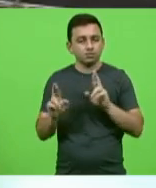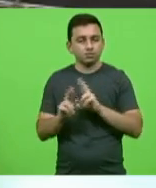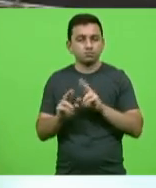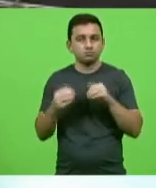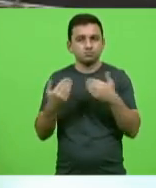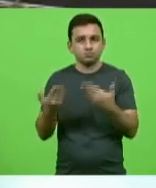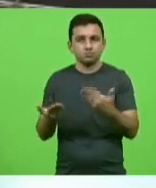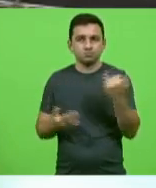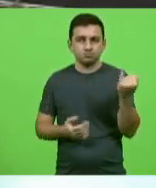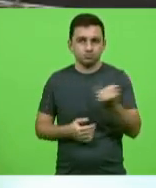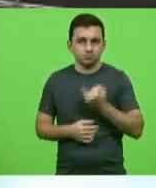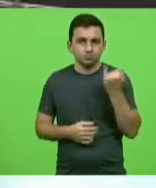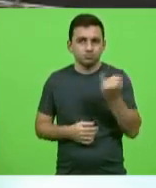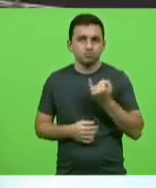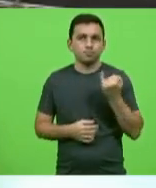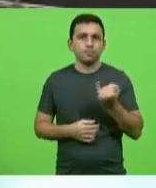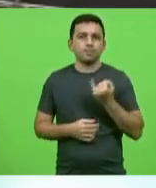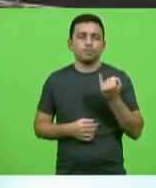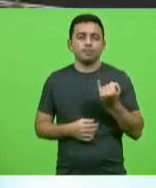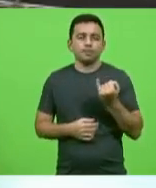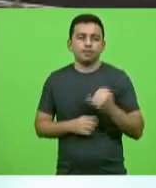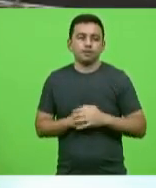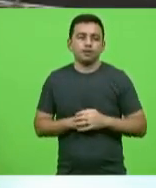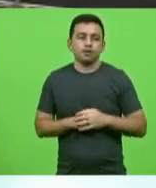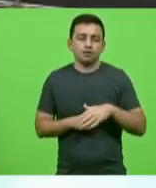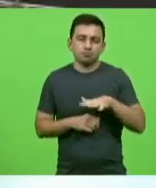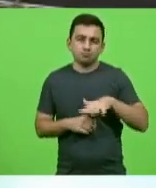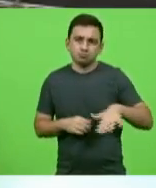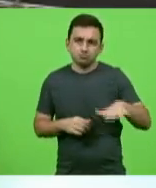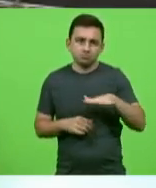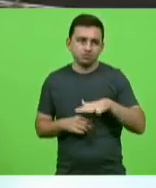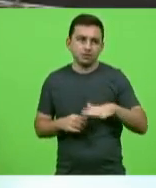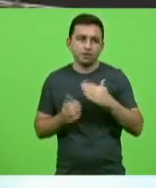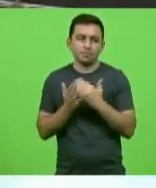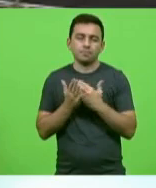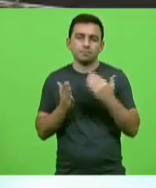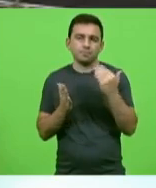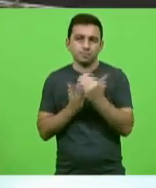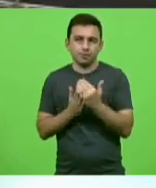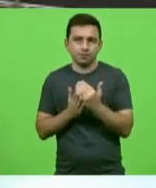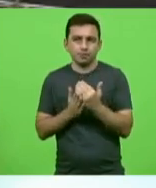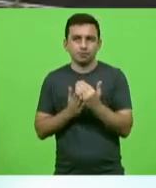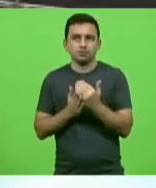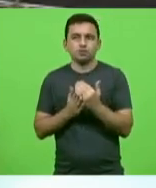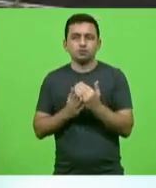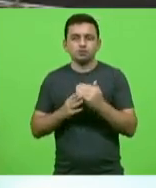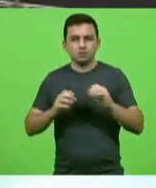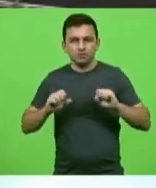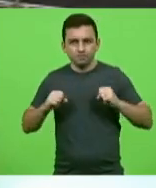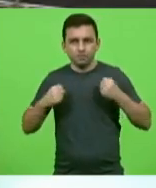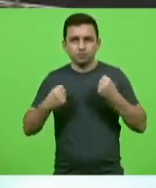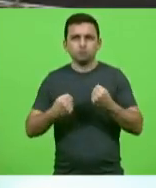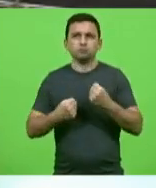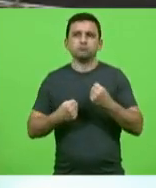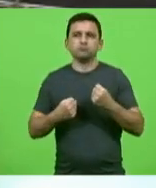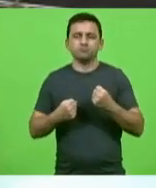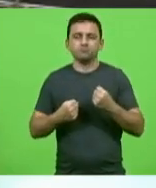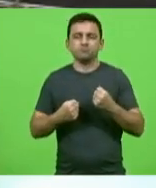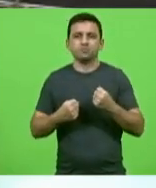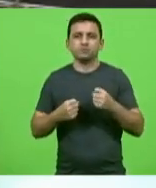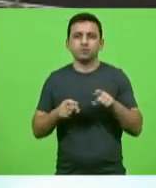cuja relevância a que ultrapassar Inexoravelmente os discursos apaixonados